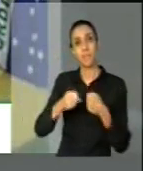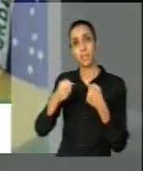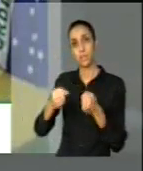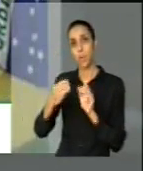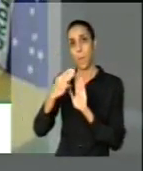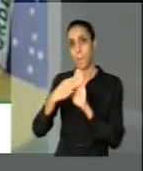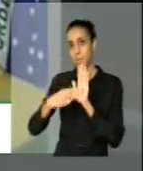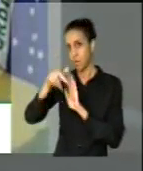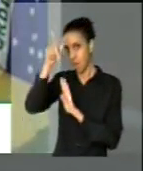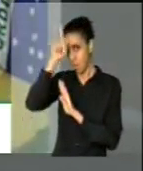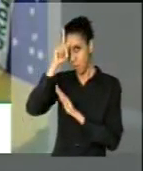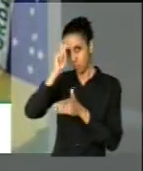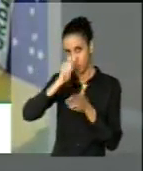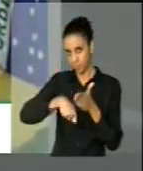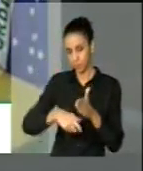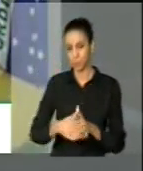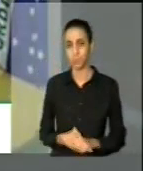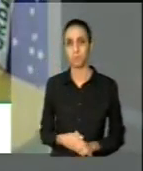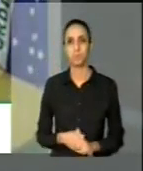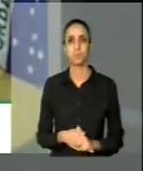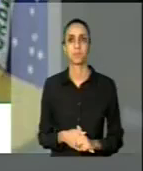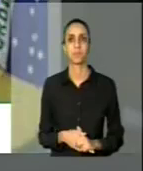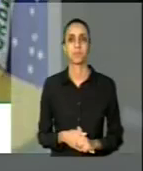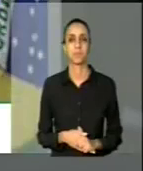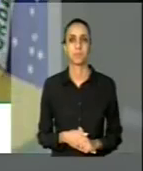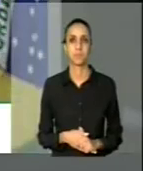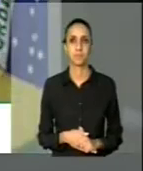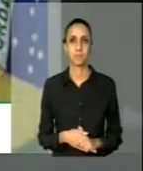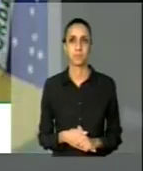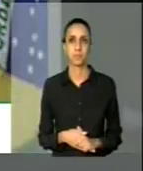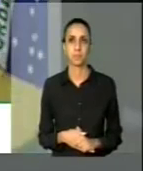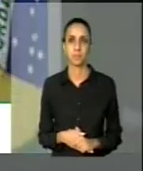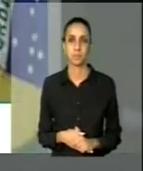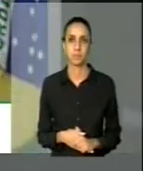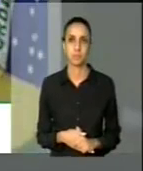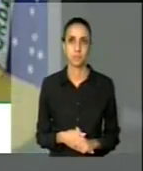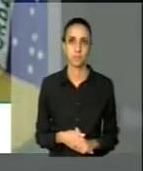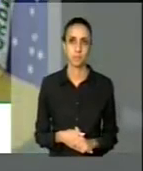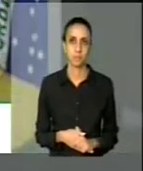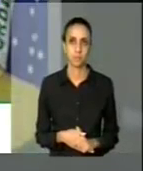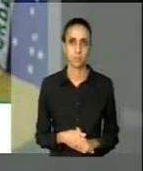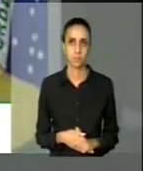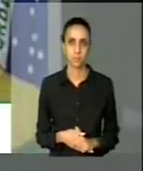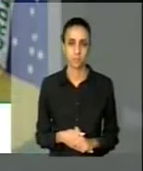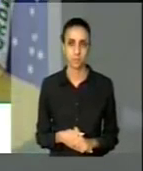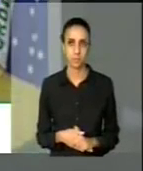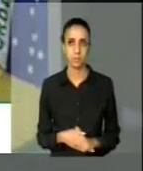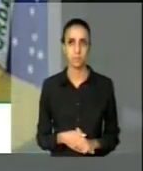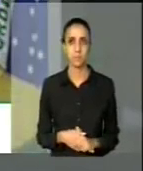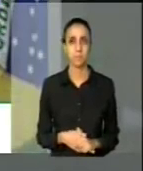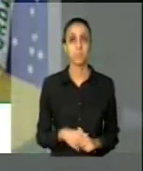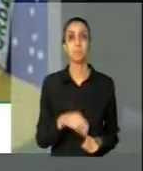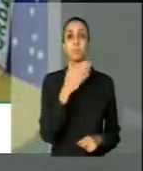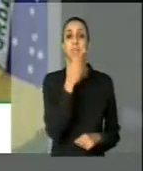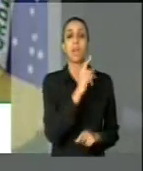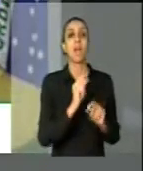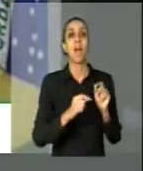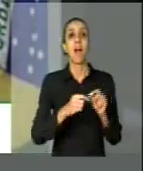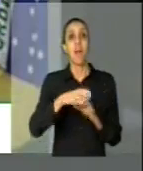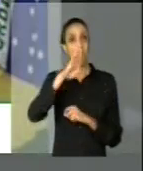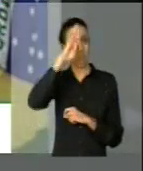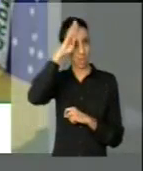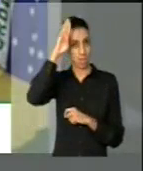forma, a Academia era uma das últimas homenagens recebida em vida, foi eleito para a Academia Brasileira de